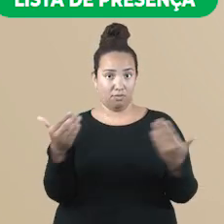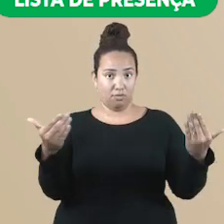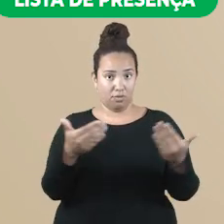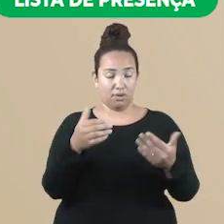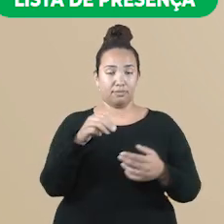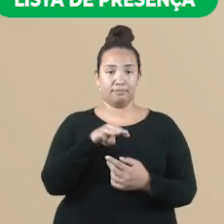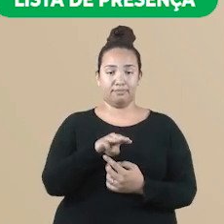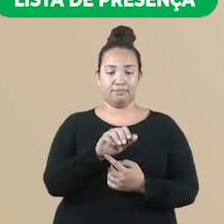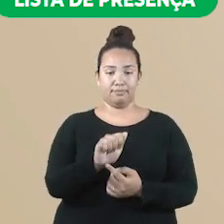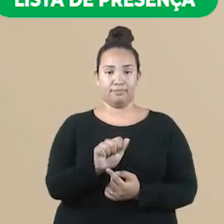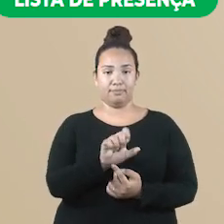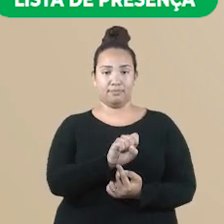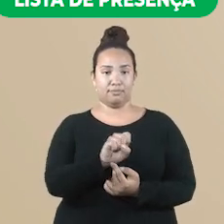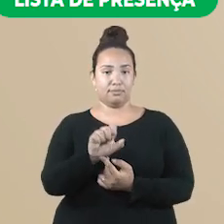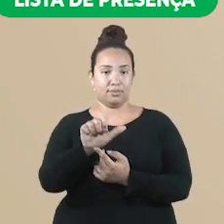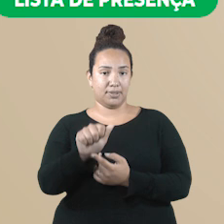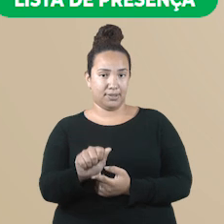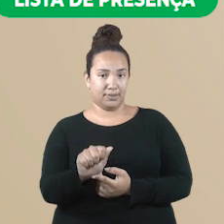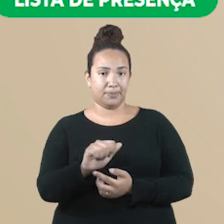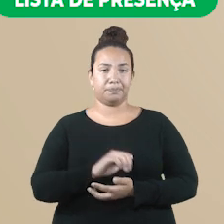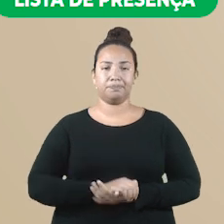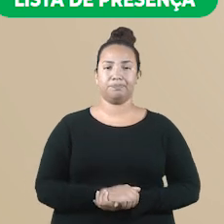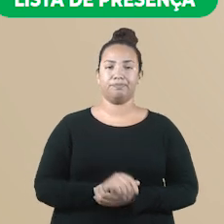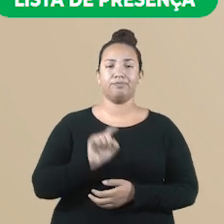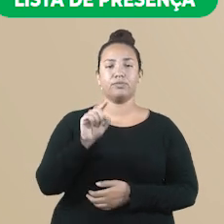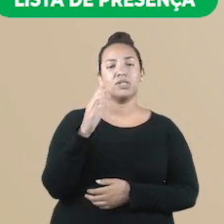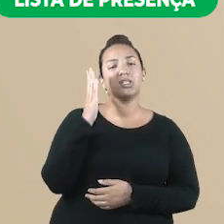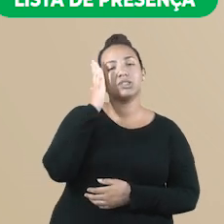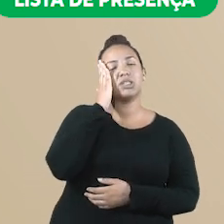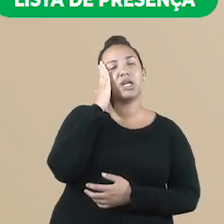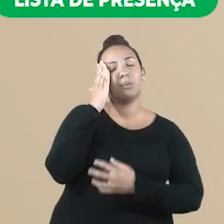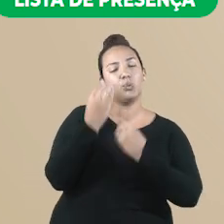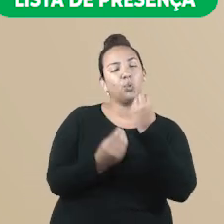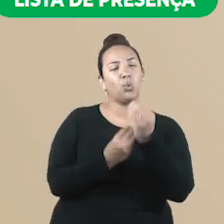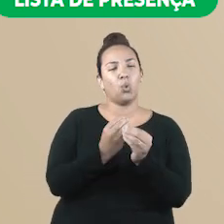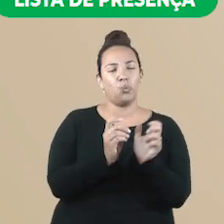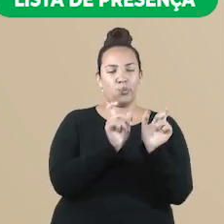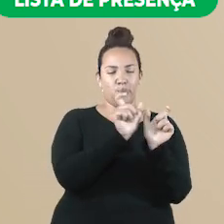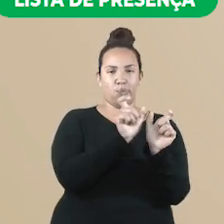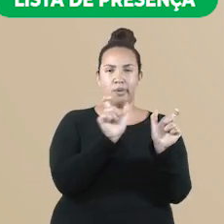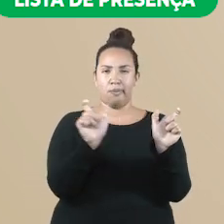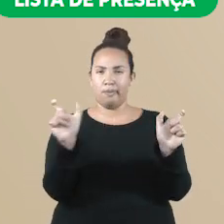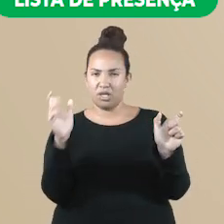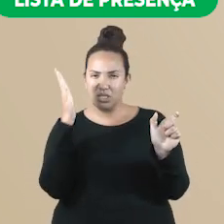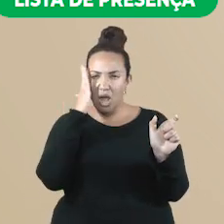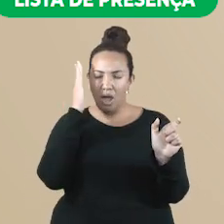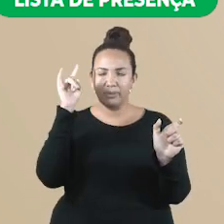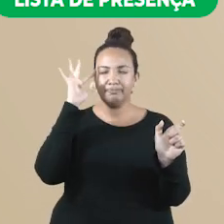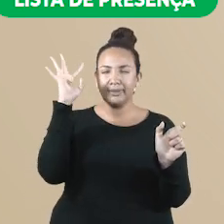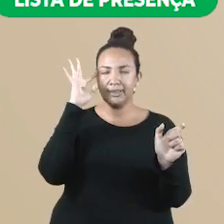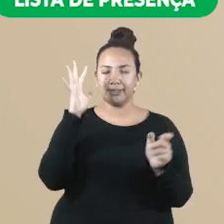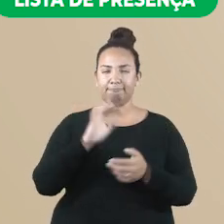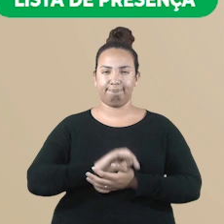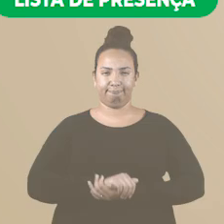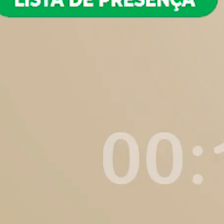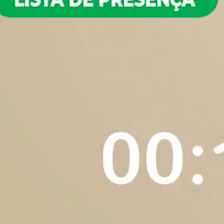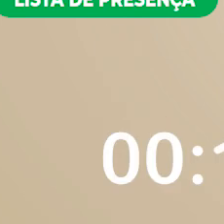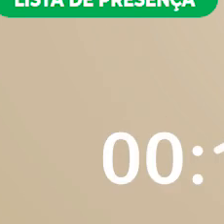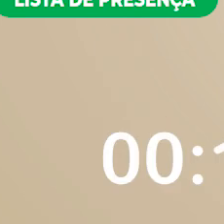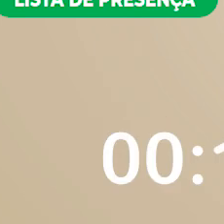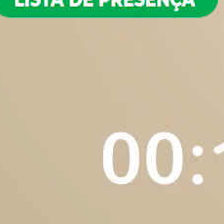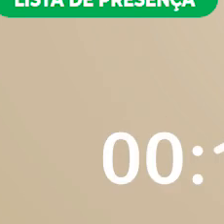nesse caso é a palavra massa. Você sabe como fica a separação de massa? Pensa